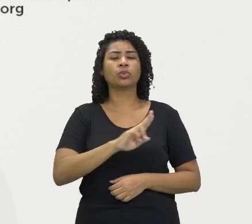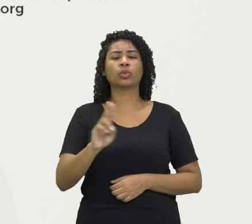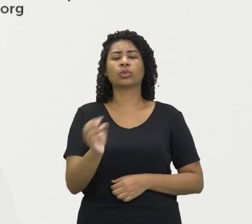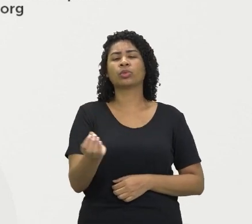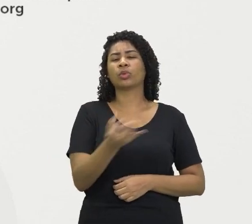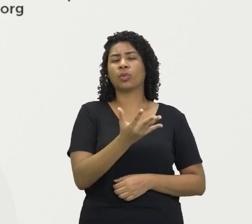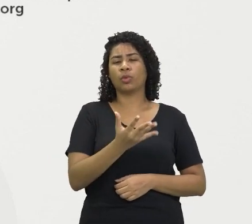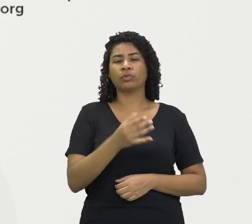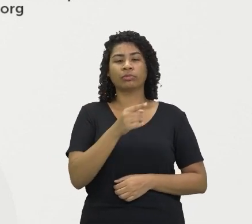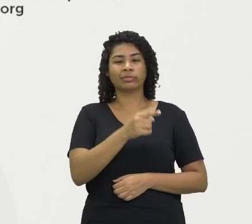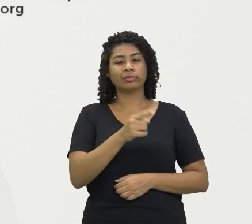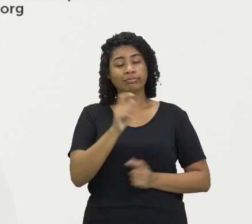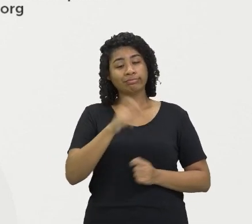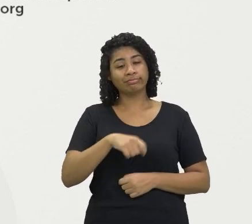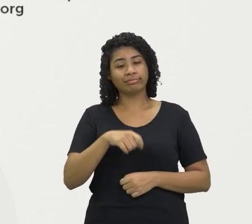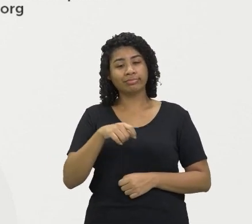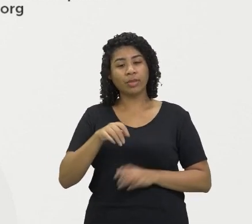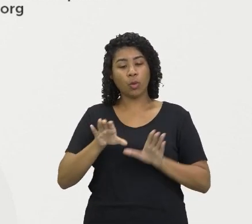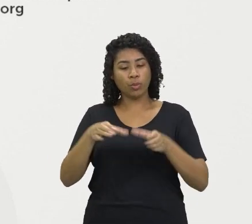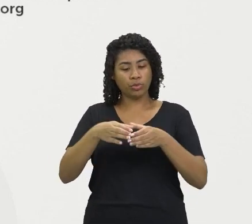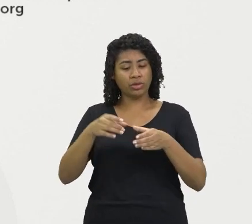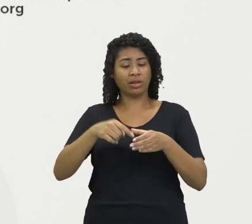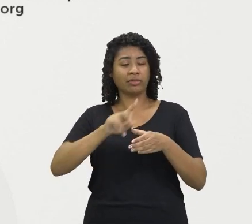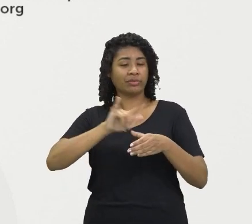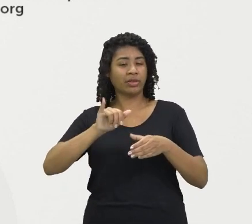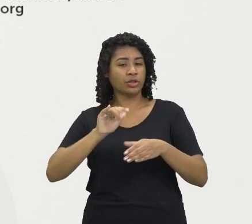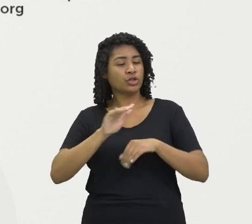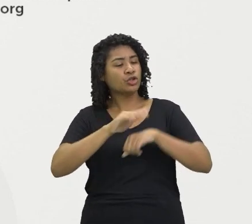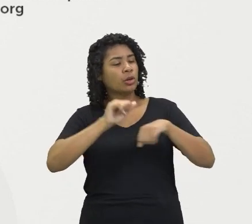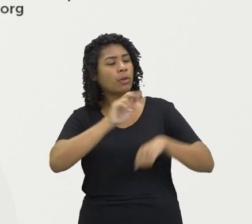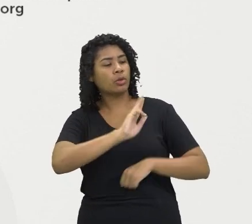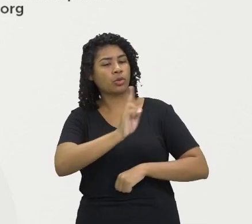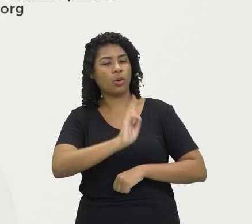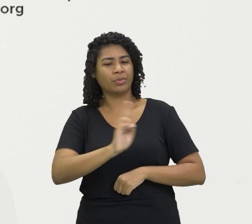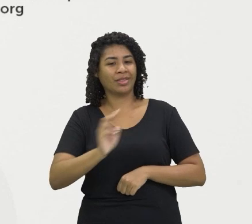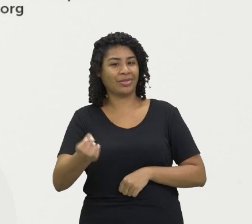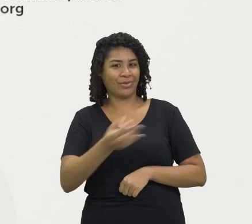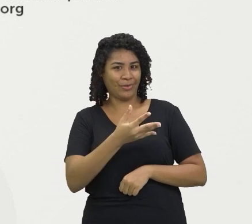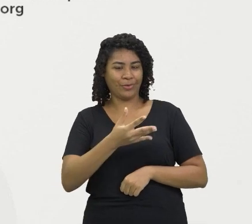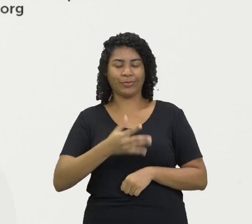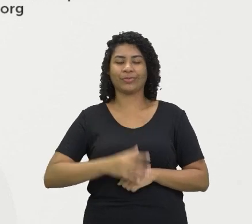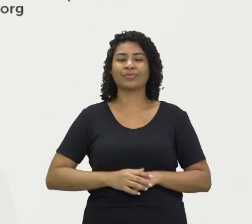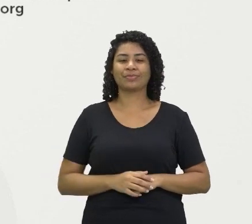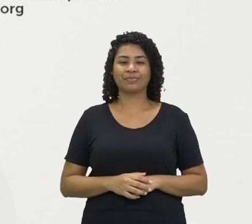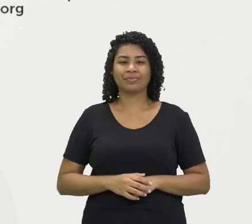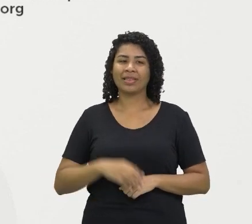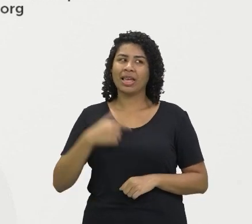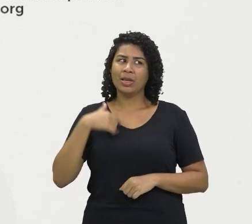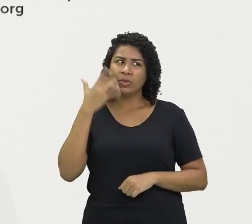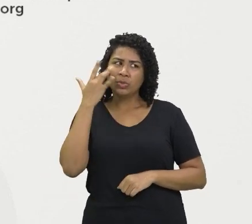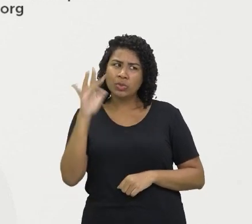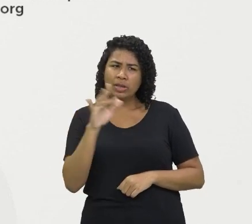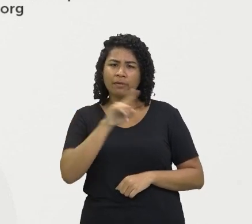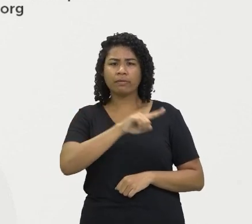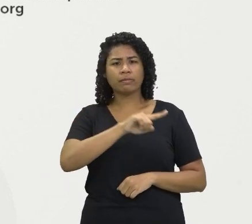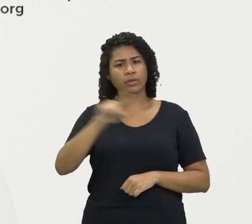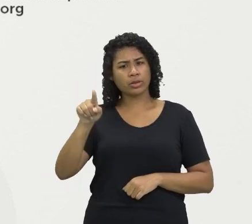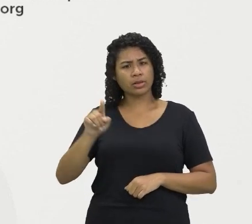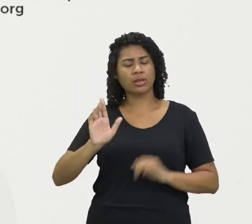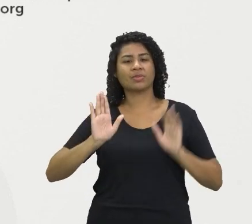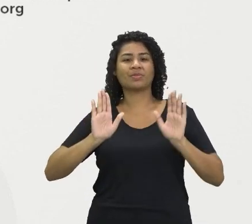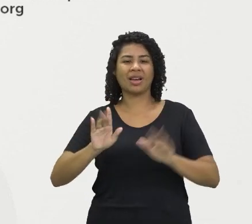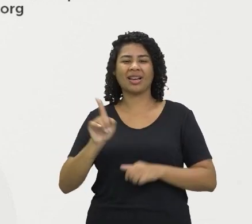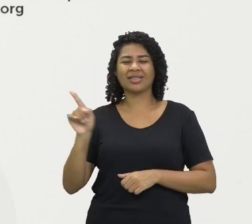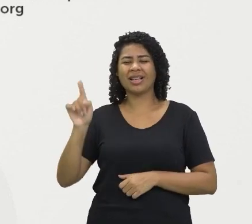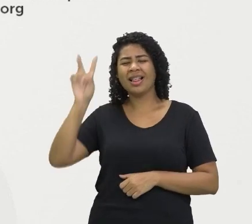pessoa passará a ser chamada naquela comunidade. Gente, eu não sei vocês, mas isso